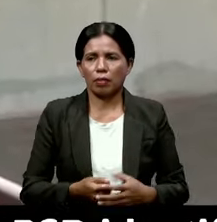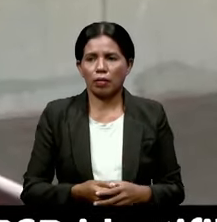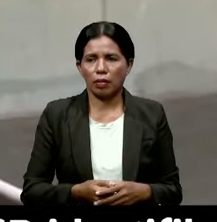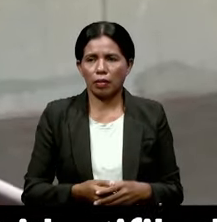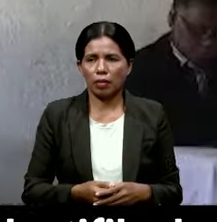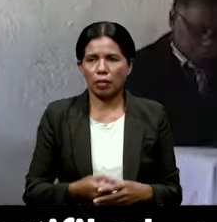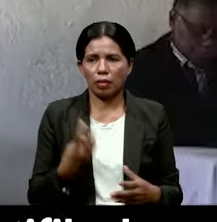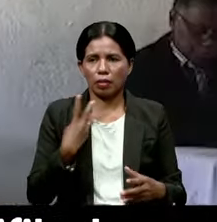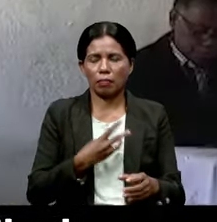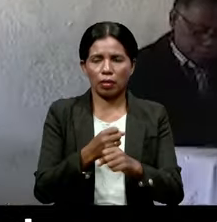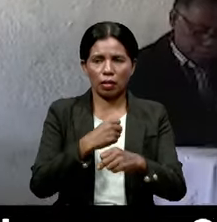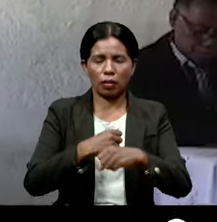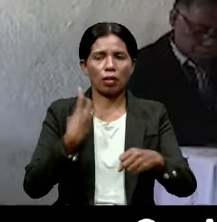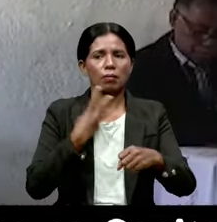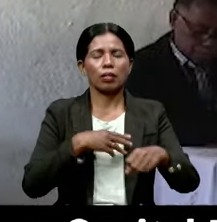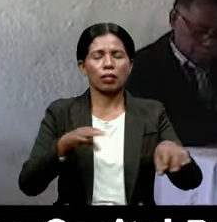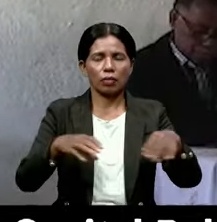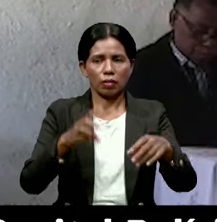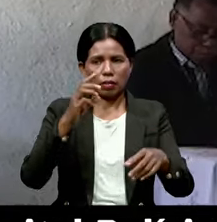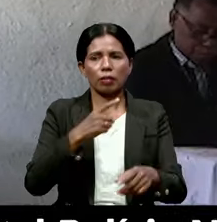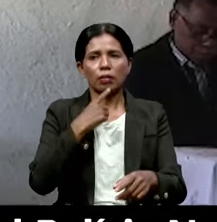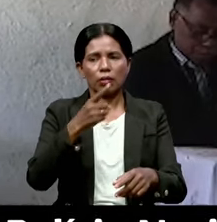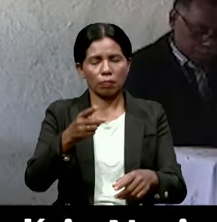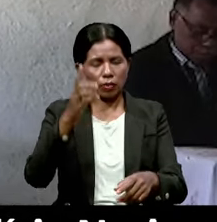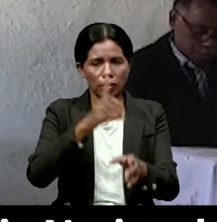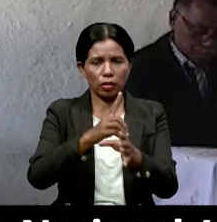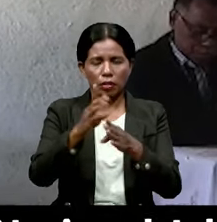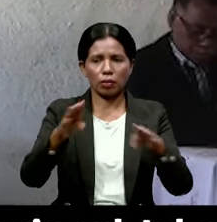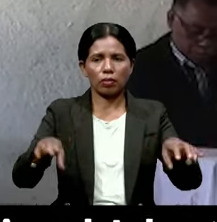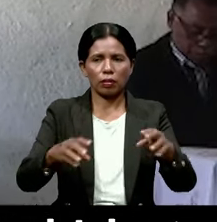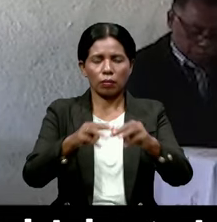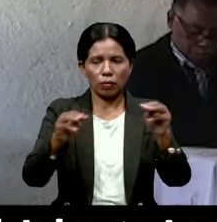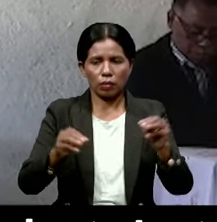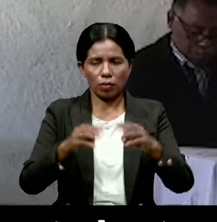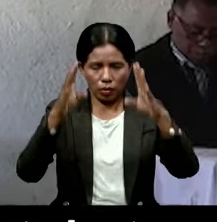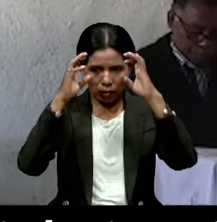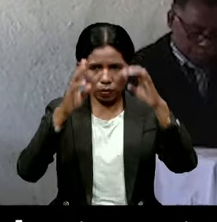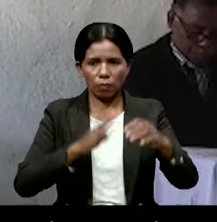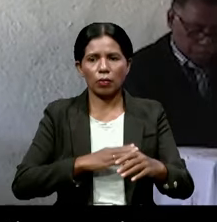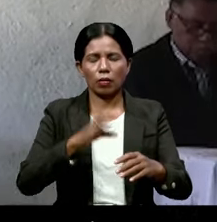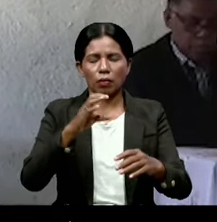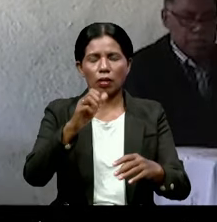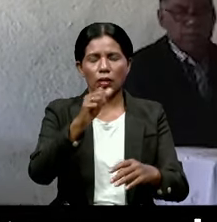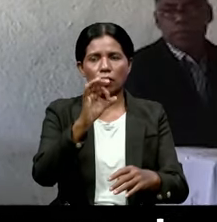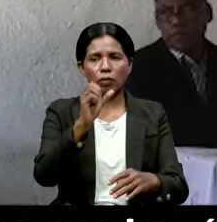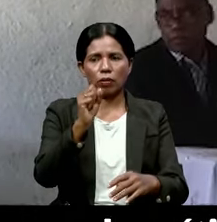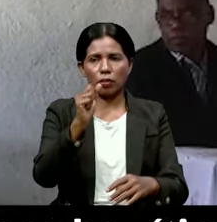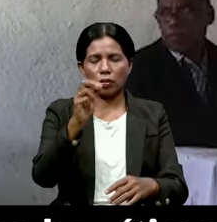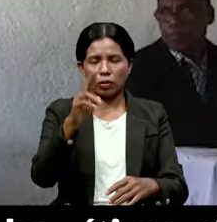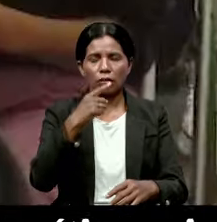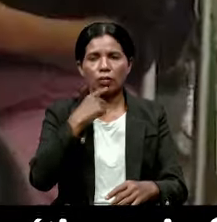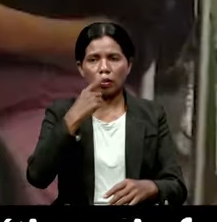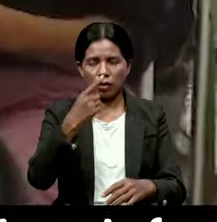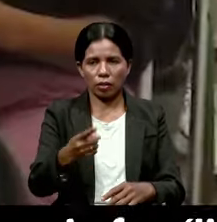Atau mea ambil halamnya narsa. Hatamba preocupação sirne Diretor Serviço Municipal Educação Baucau Afonso dos Santos da Costa